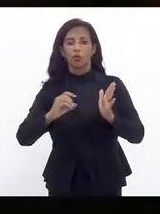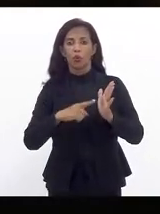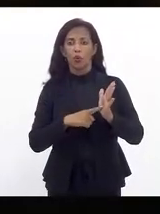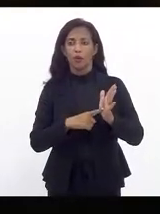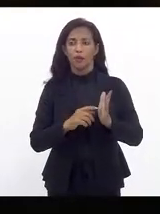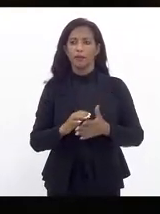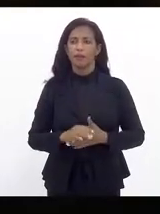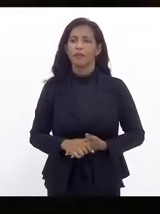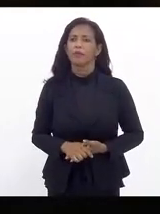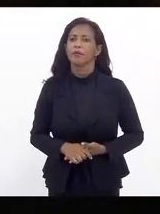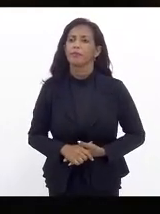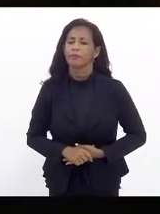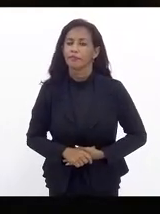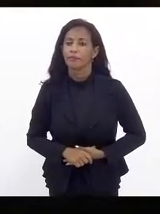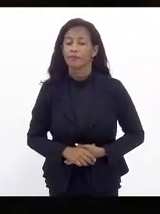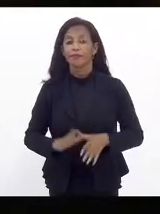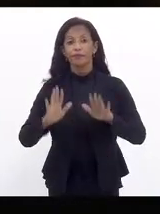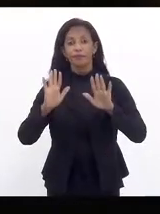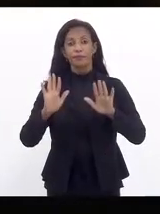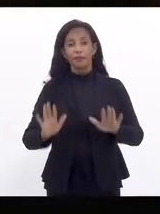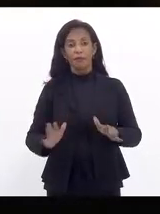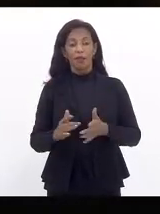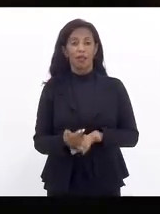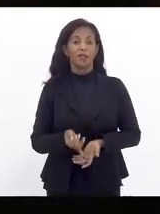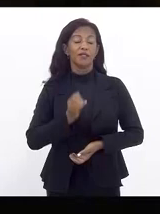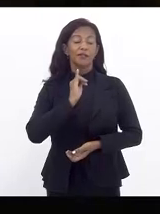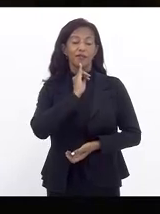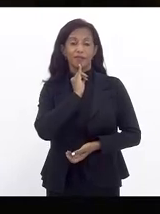ocorrência. Mas,